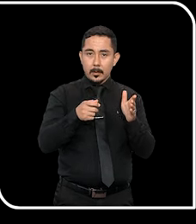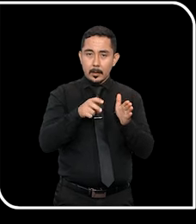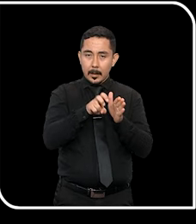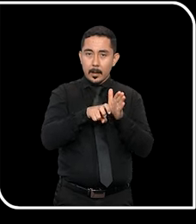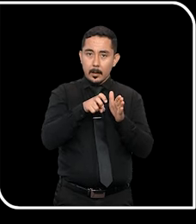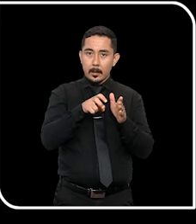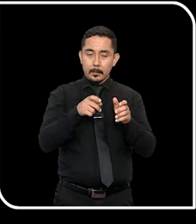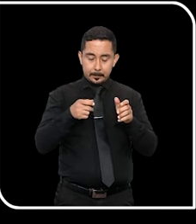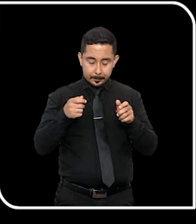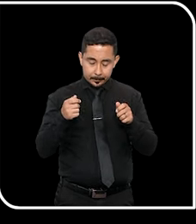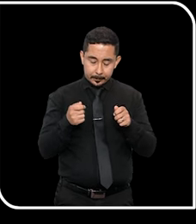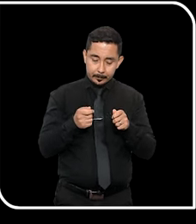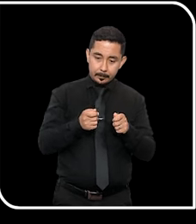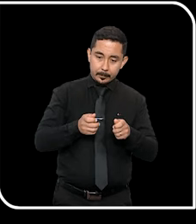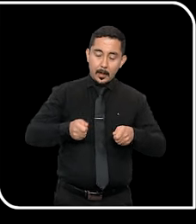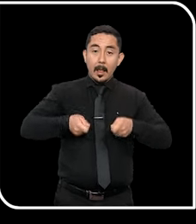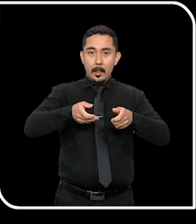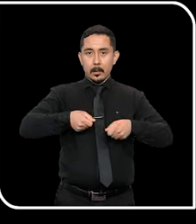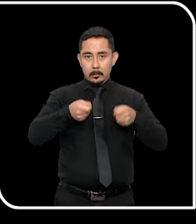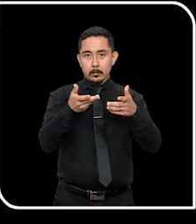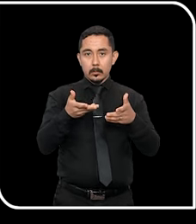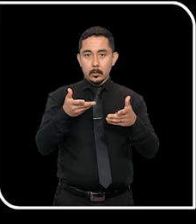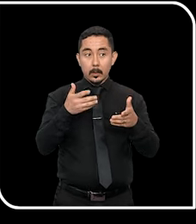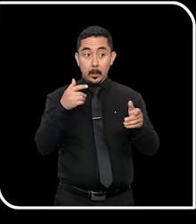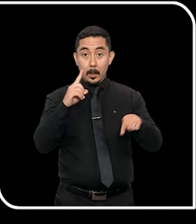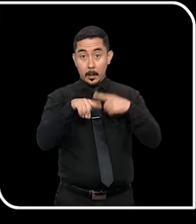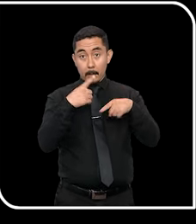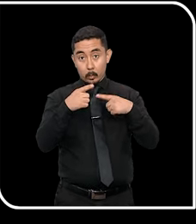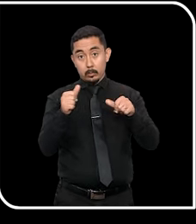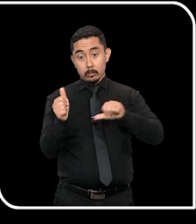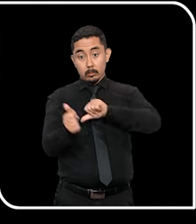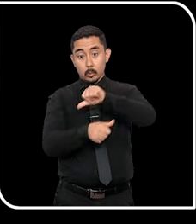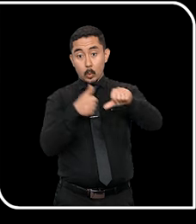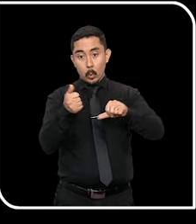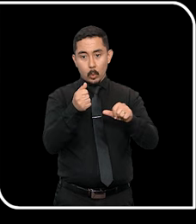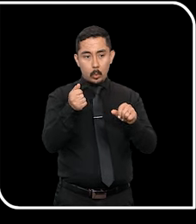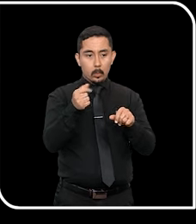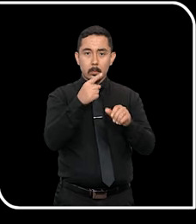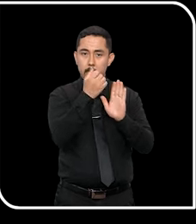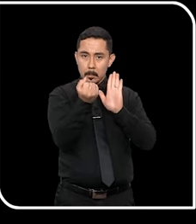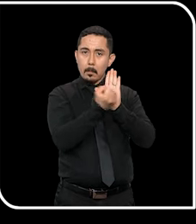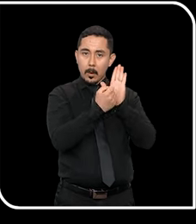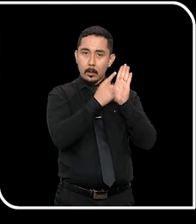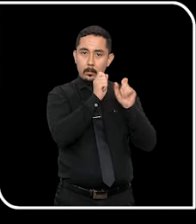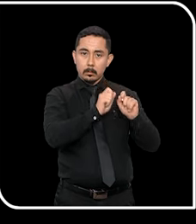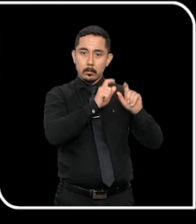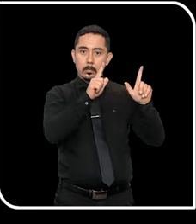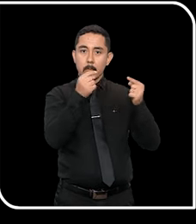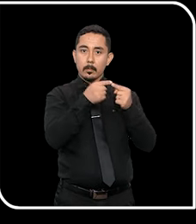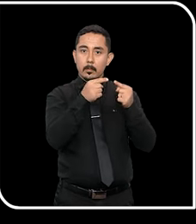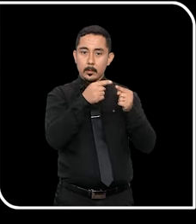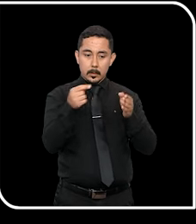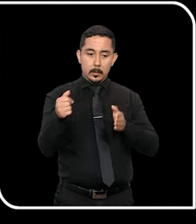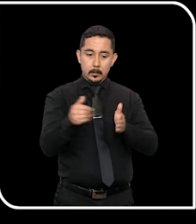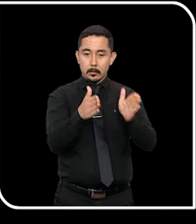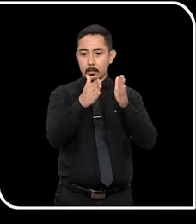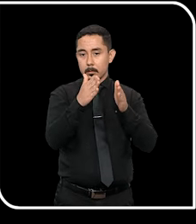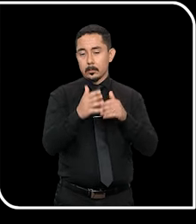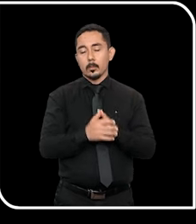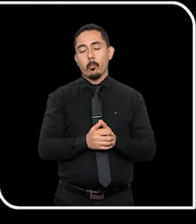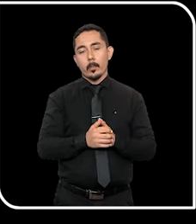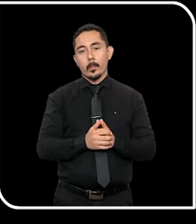que mais recentemente foi atualizado para esse símbolo aqui quando vocês virem esse símbolo por aí ele tá se referindo a